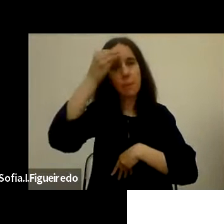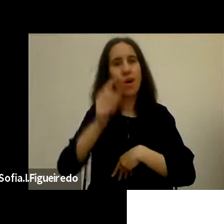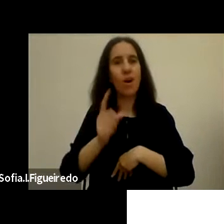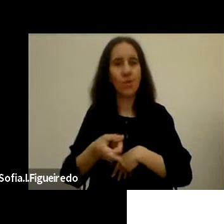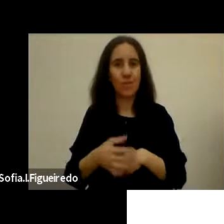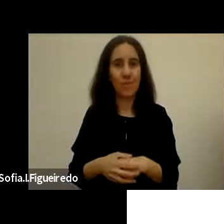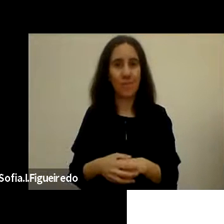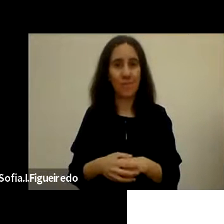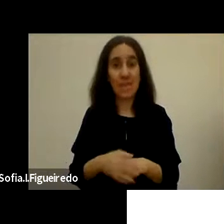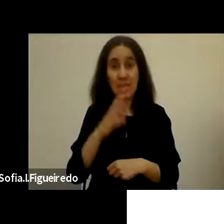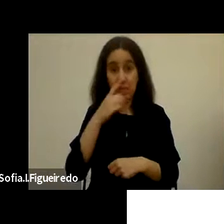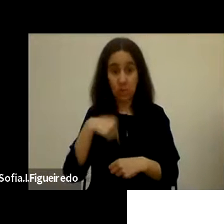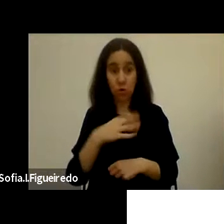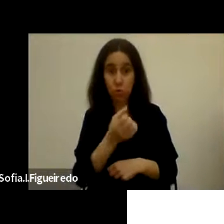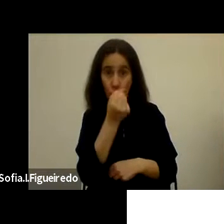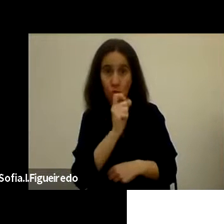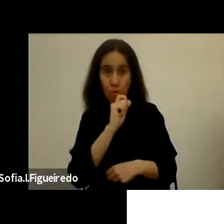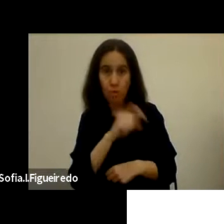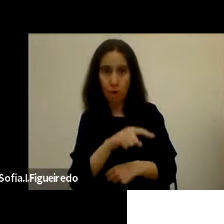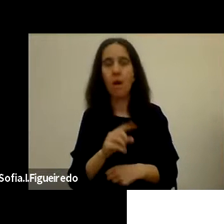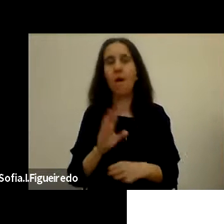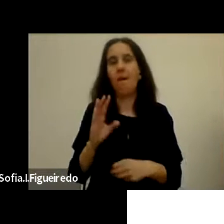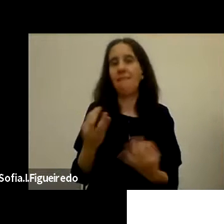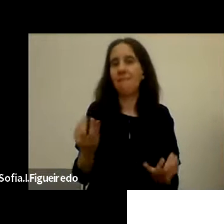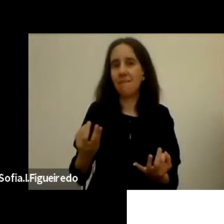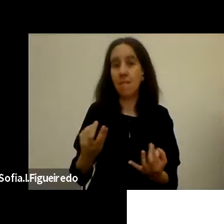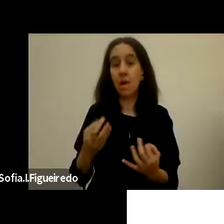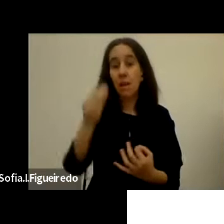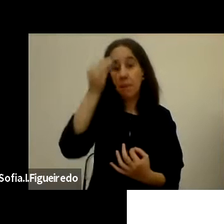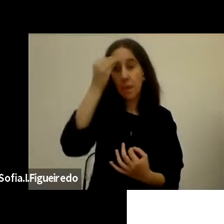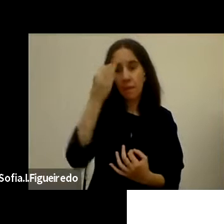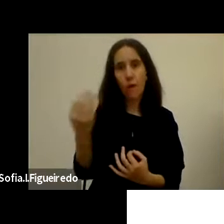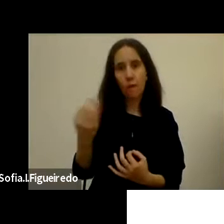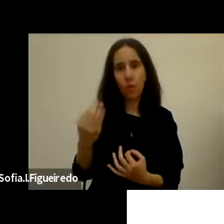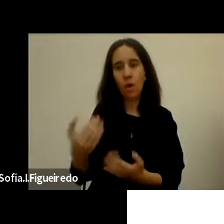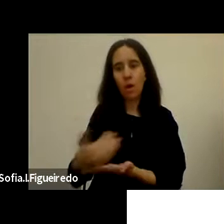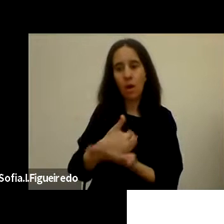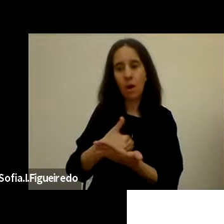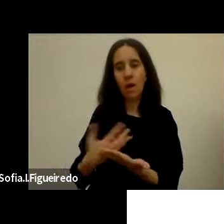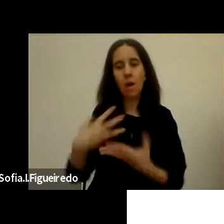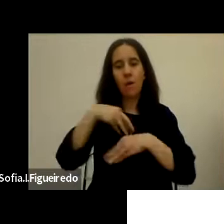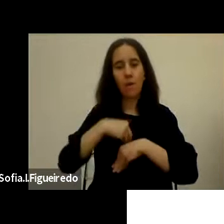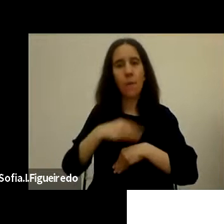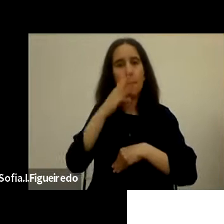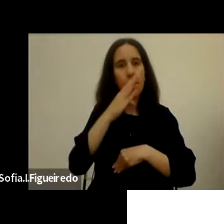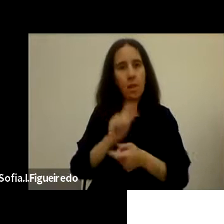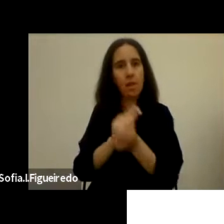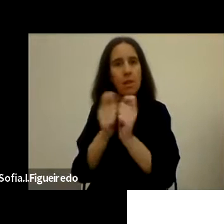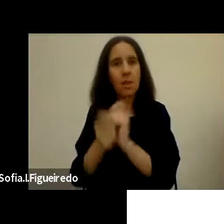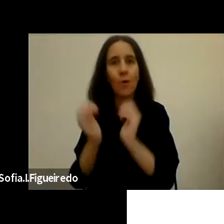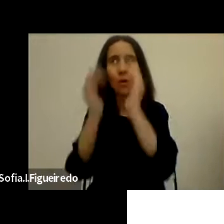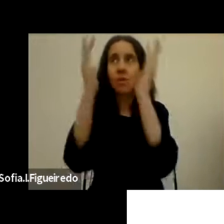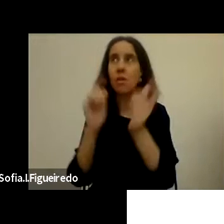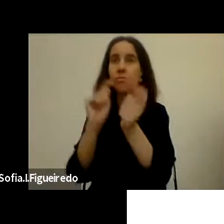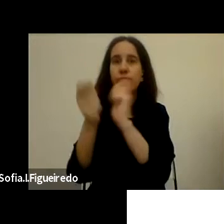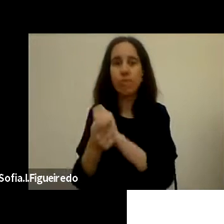E se o conseguirmos fazer, então sim, a lição que foi identificada foi passada à prática, a organização transformou-se e tornou-se, por essa